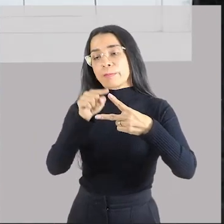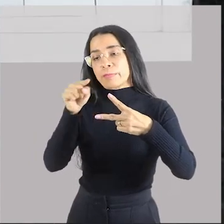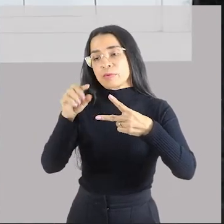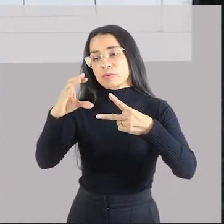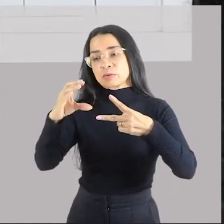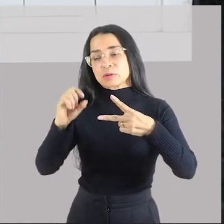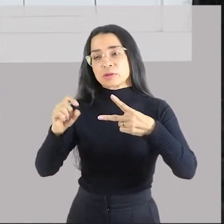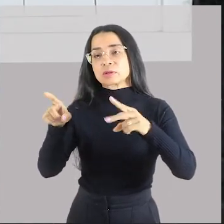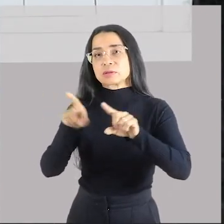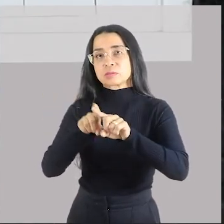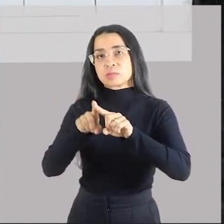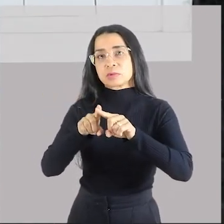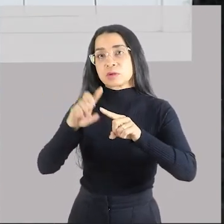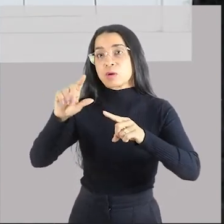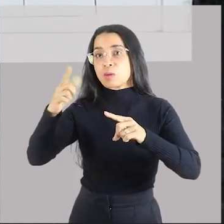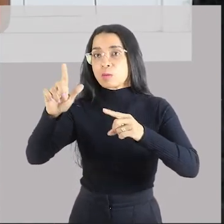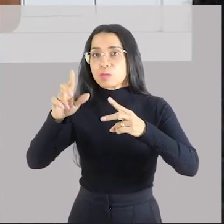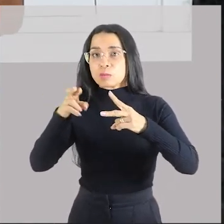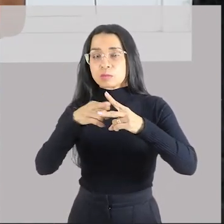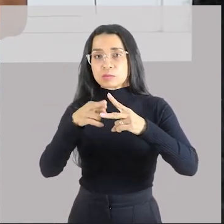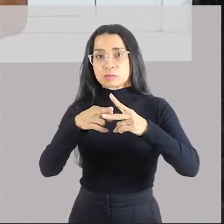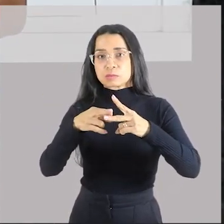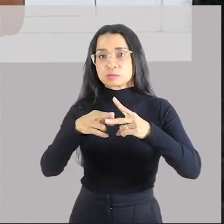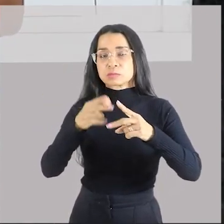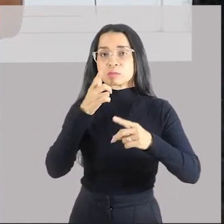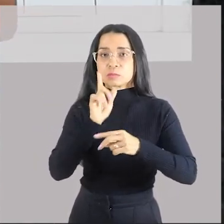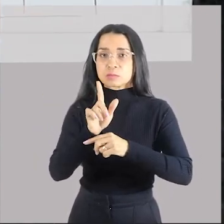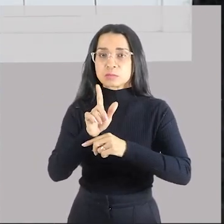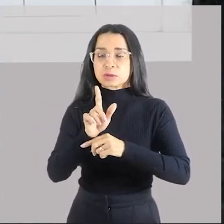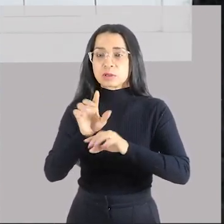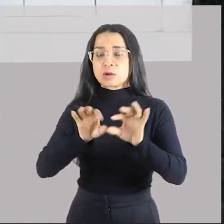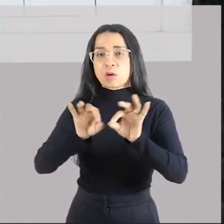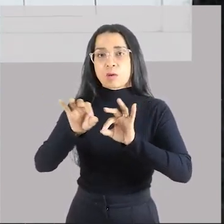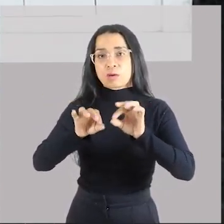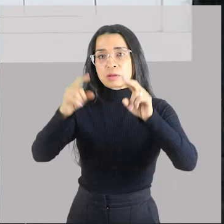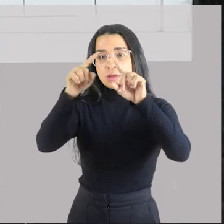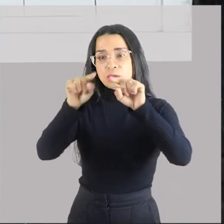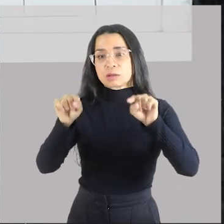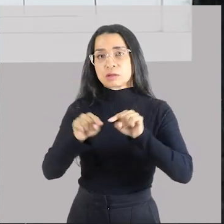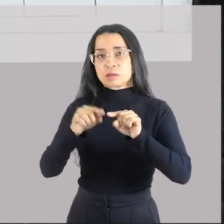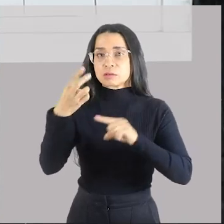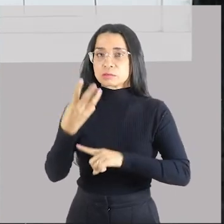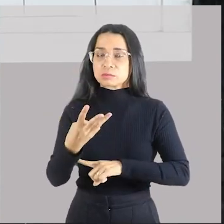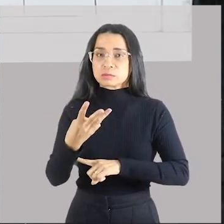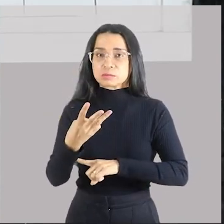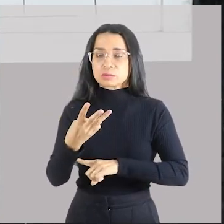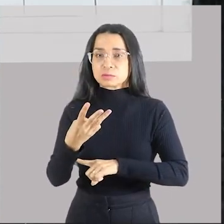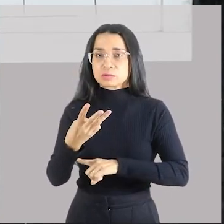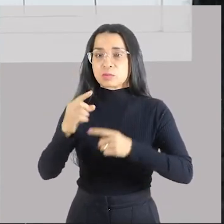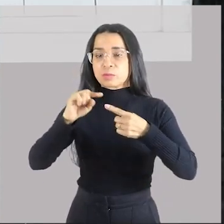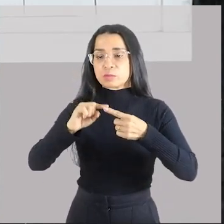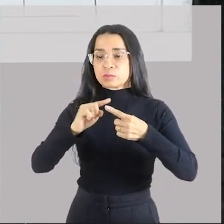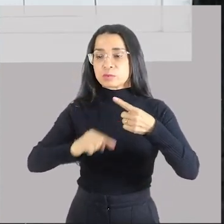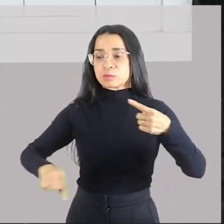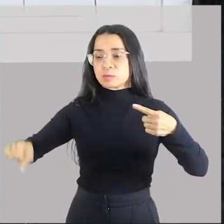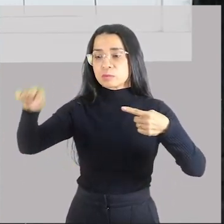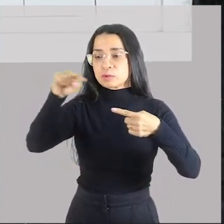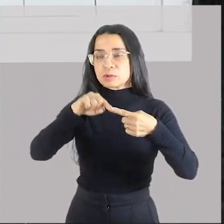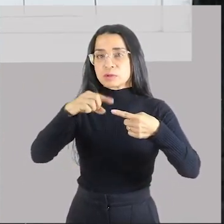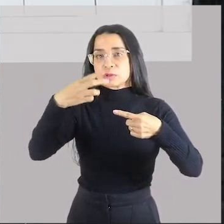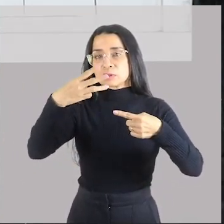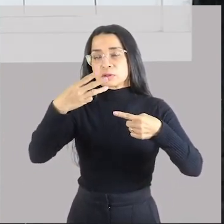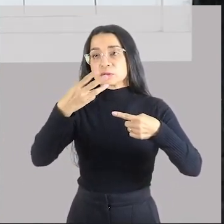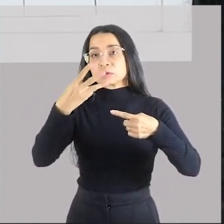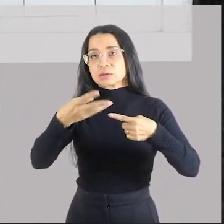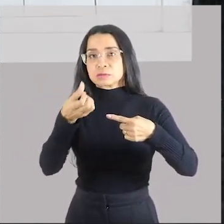você consegue formar três triângulos desse aí, uma circunferência inteira tem 360 graus. Então,